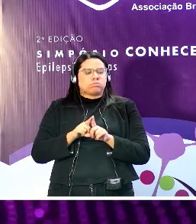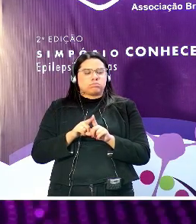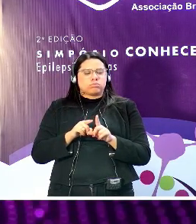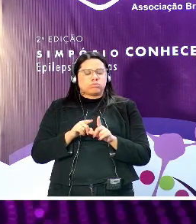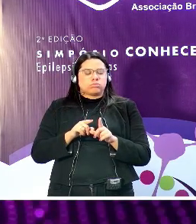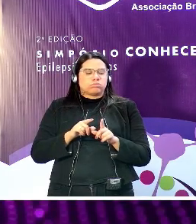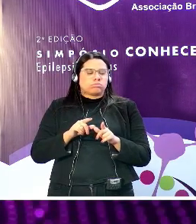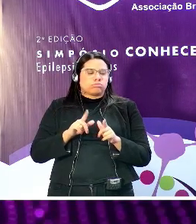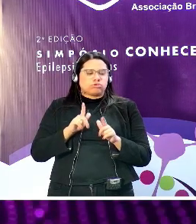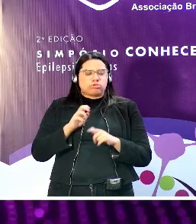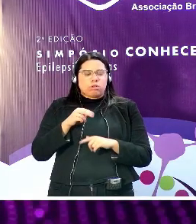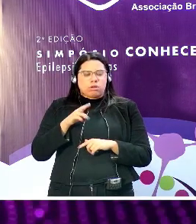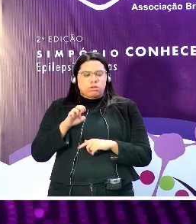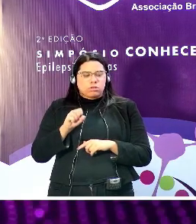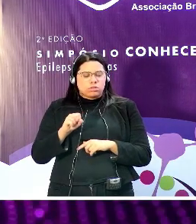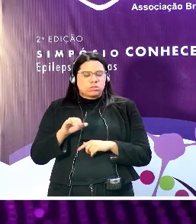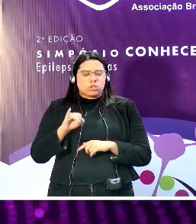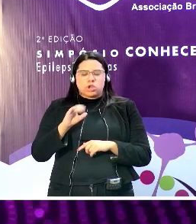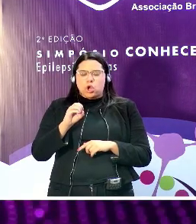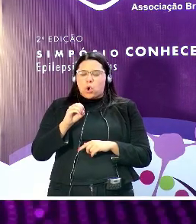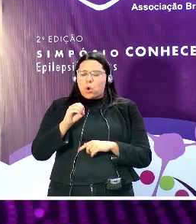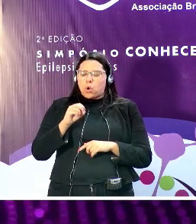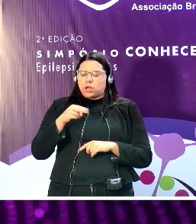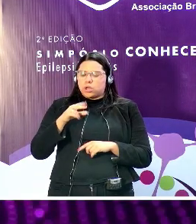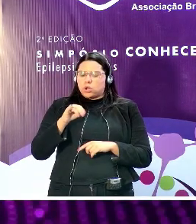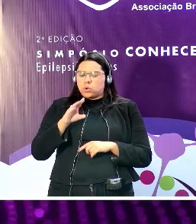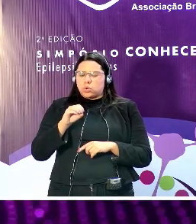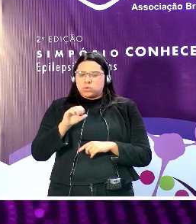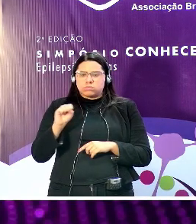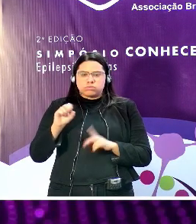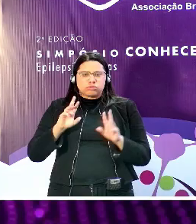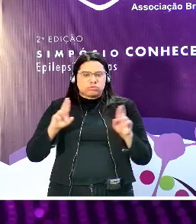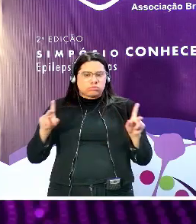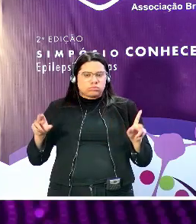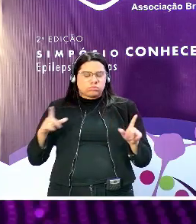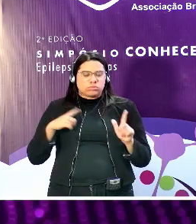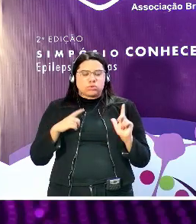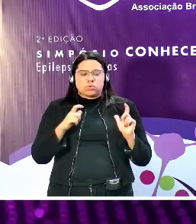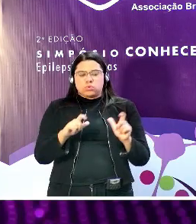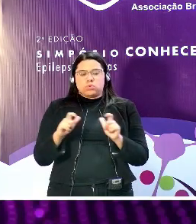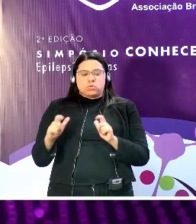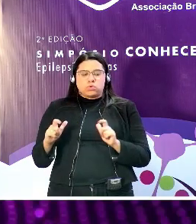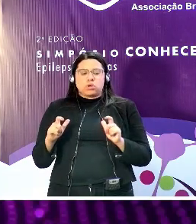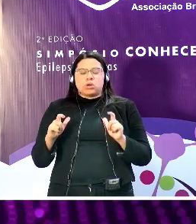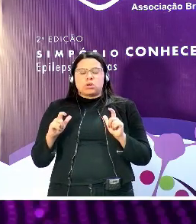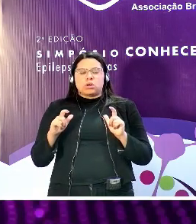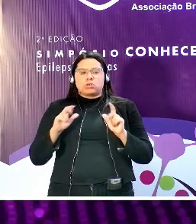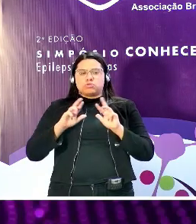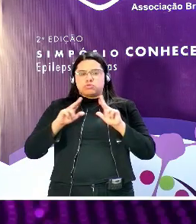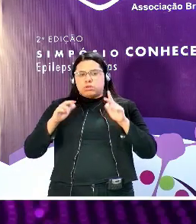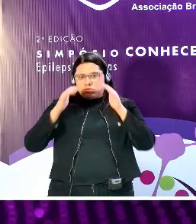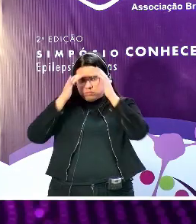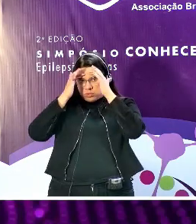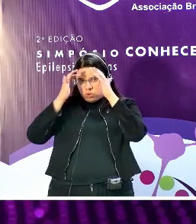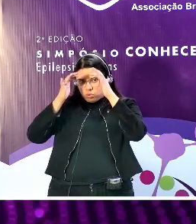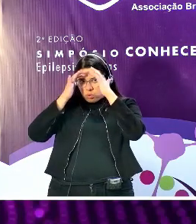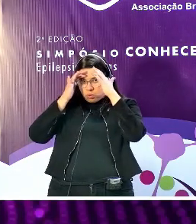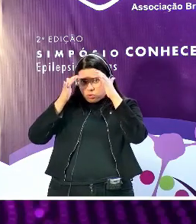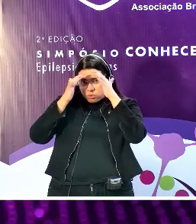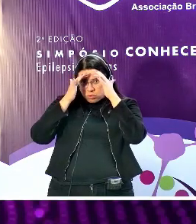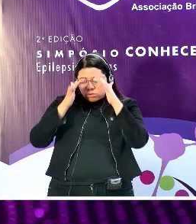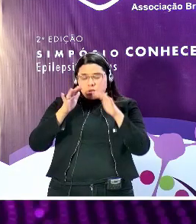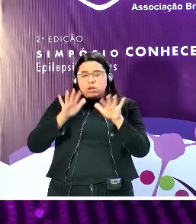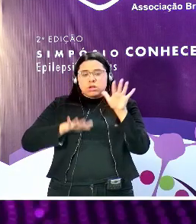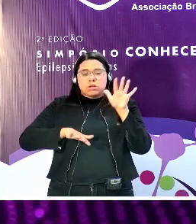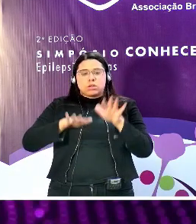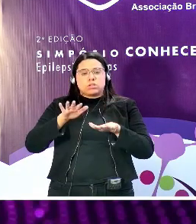celulares, etc. Então, eles estão em locais diferentes no neurônio, às vezes ali num